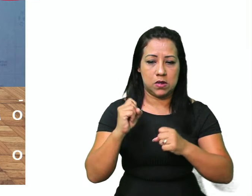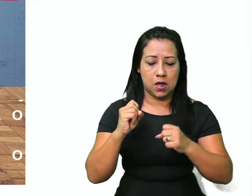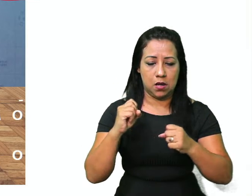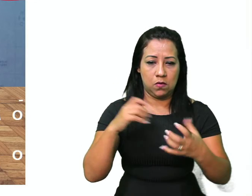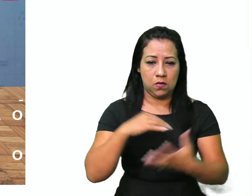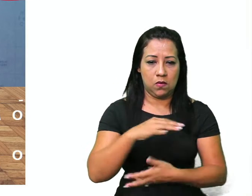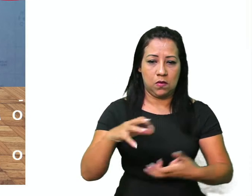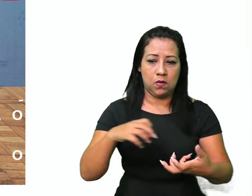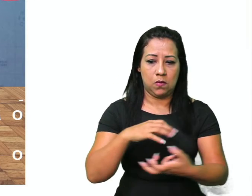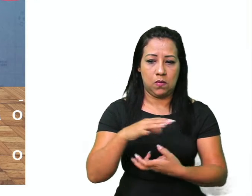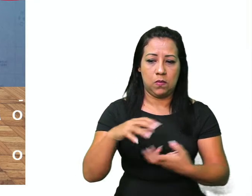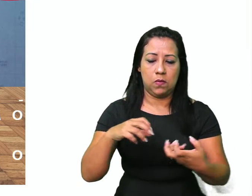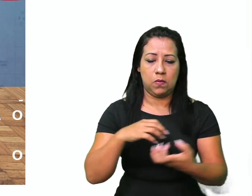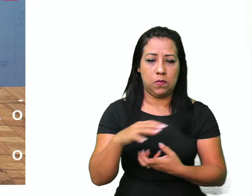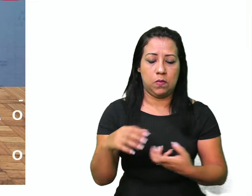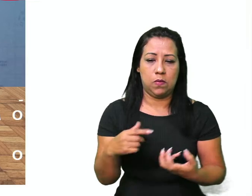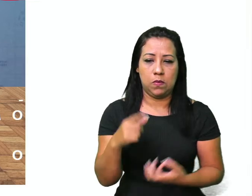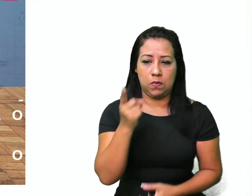nessa tela, tá?